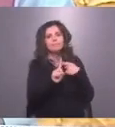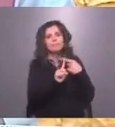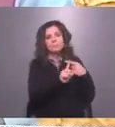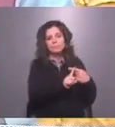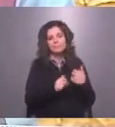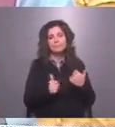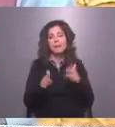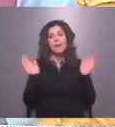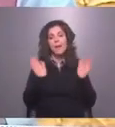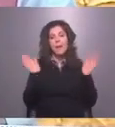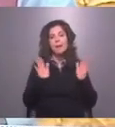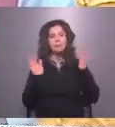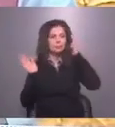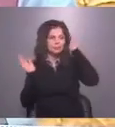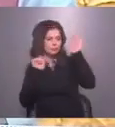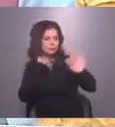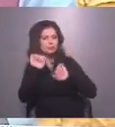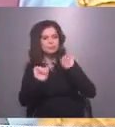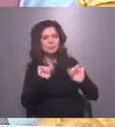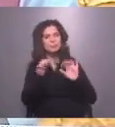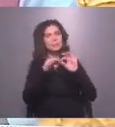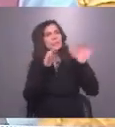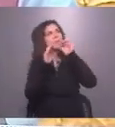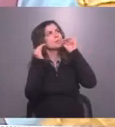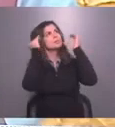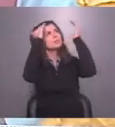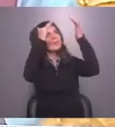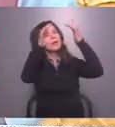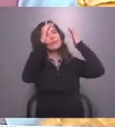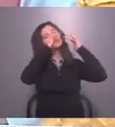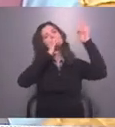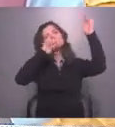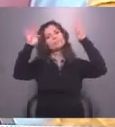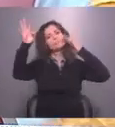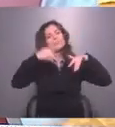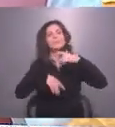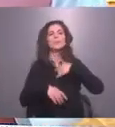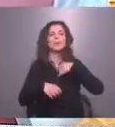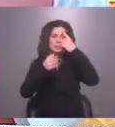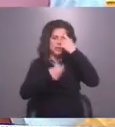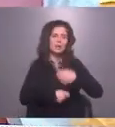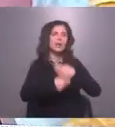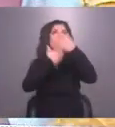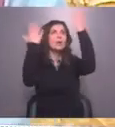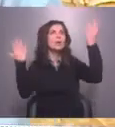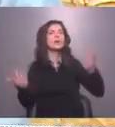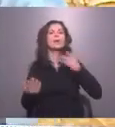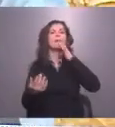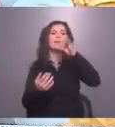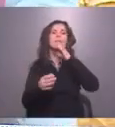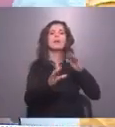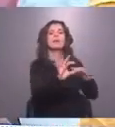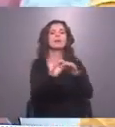isso, com os anjos e os arcanjos e todos os coros celestes, proclamamos a vossa glória, cantando numa só